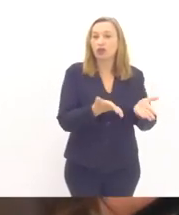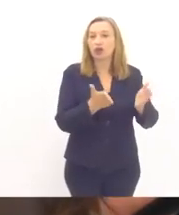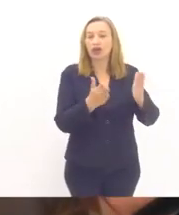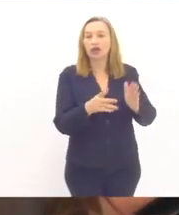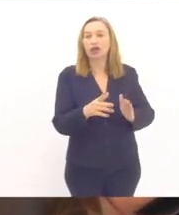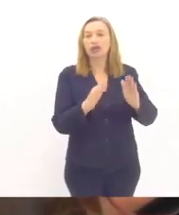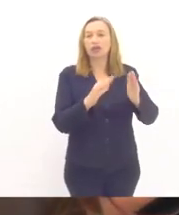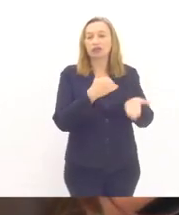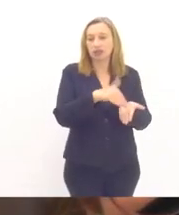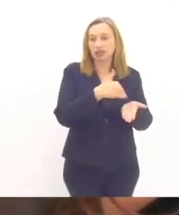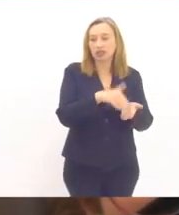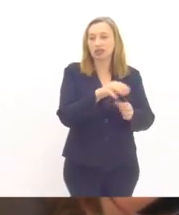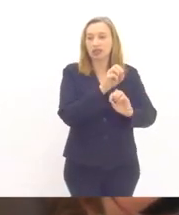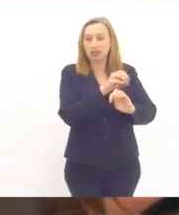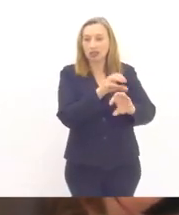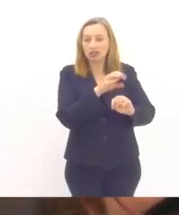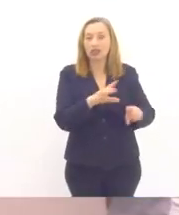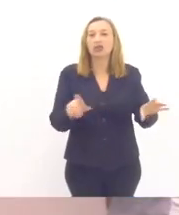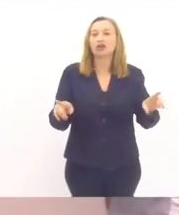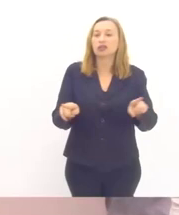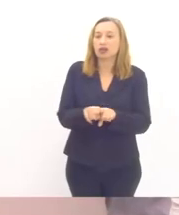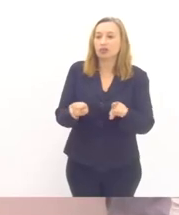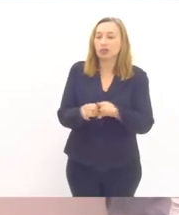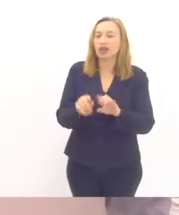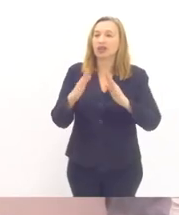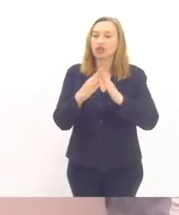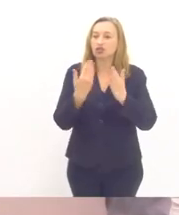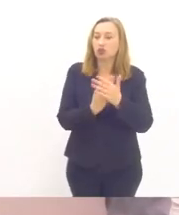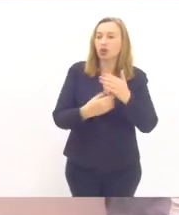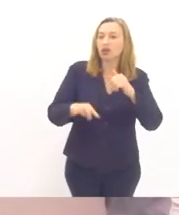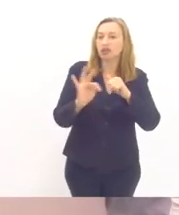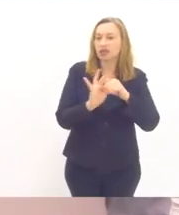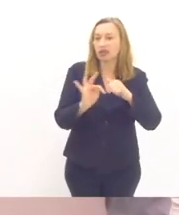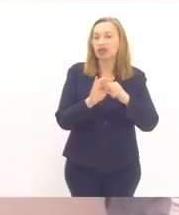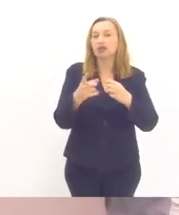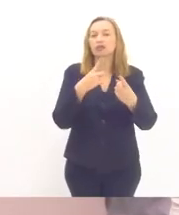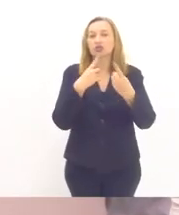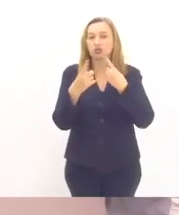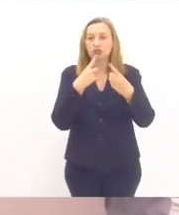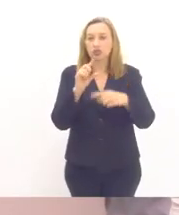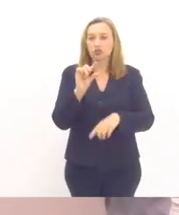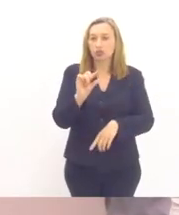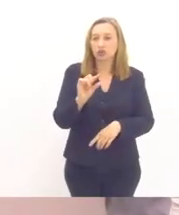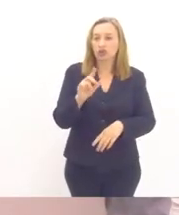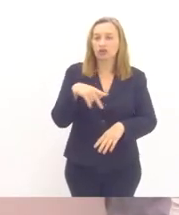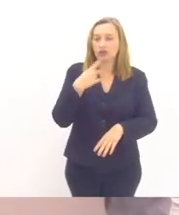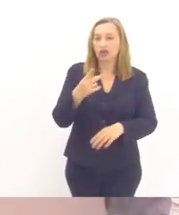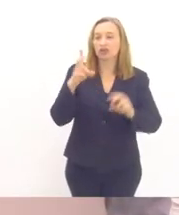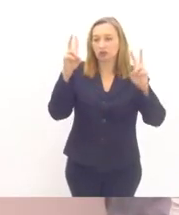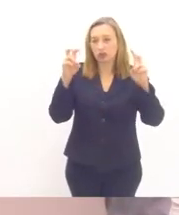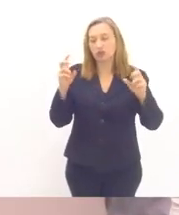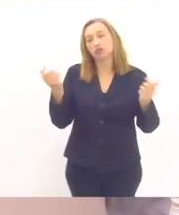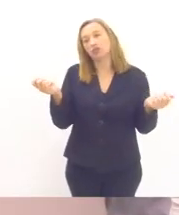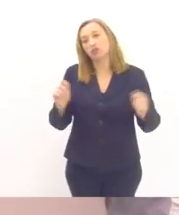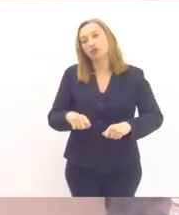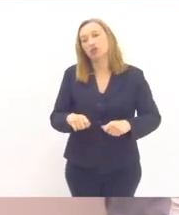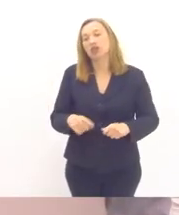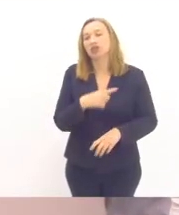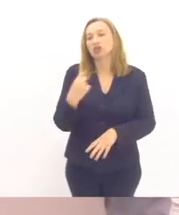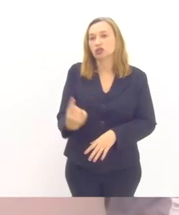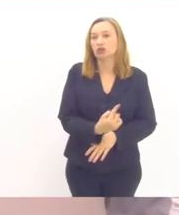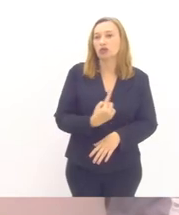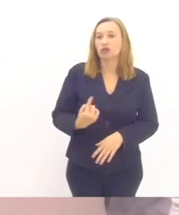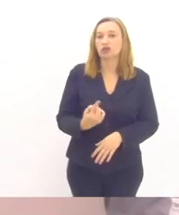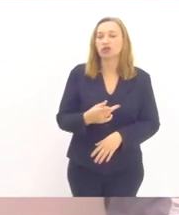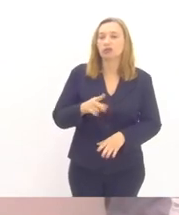para a Secretaria de Educação e para a FAETEC, para que possa comentar o que foi discutido e se posicionar sobre essa possibilidade da gente